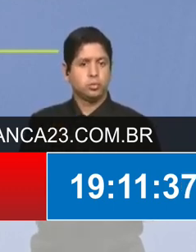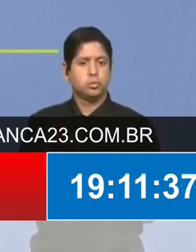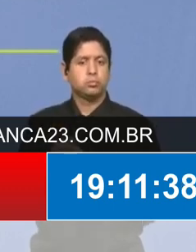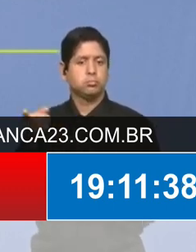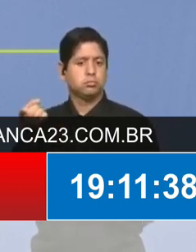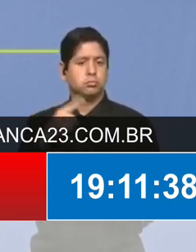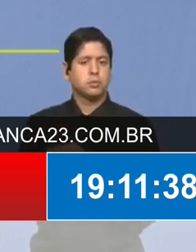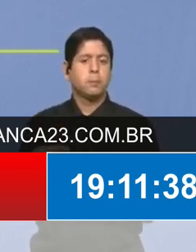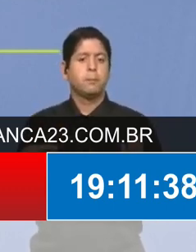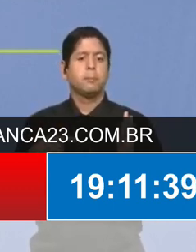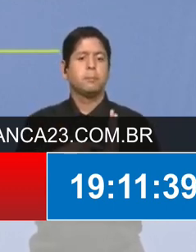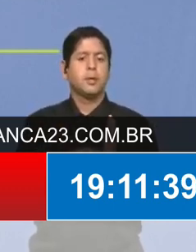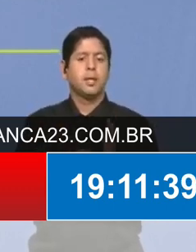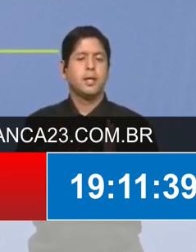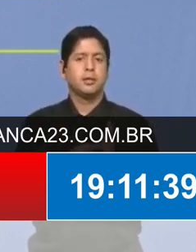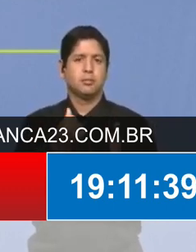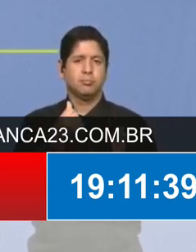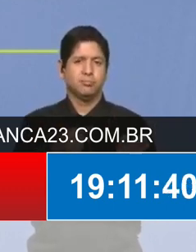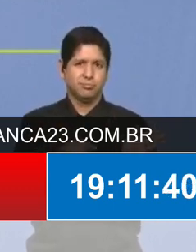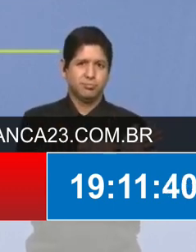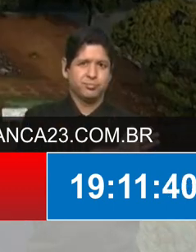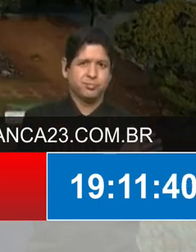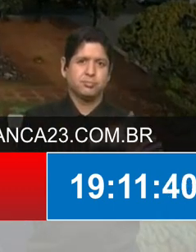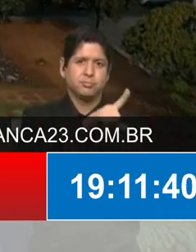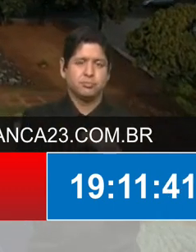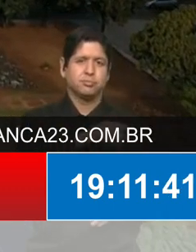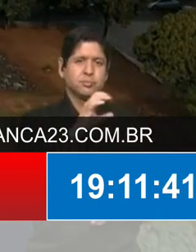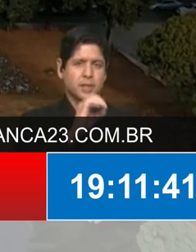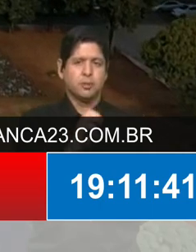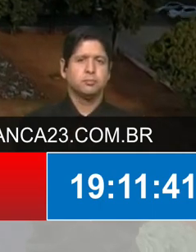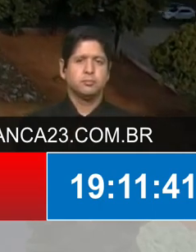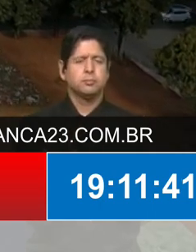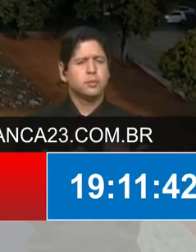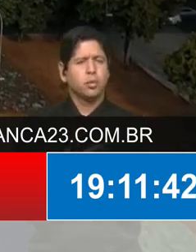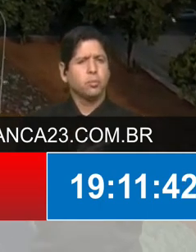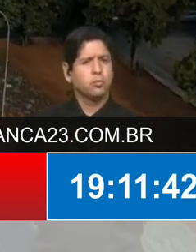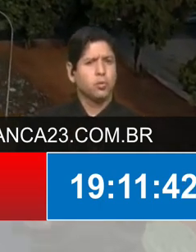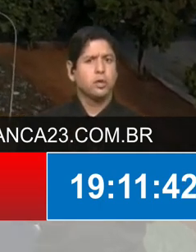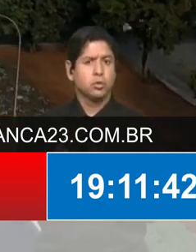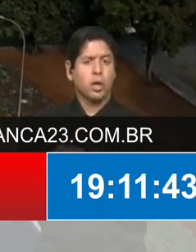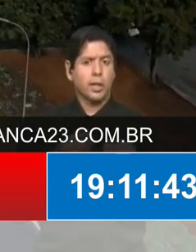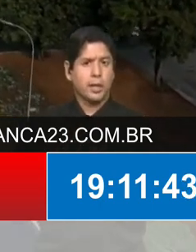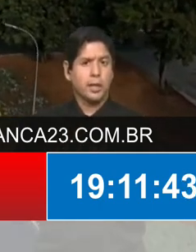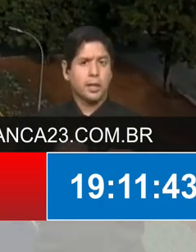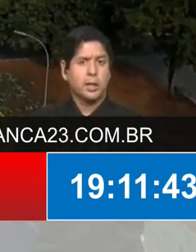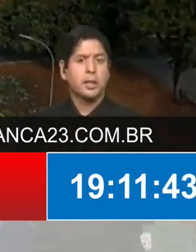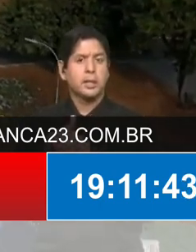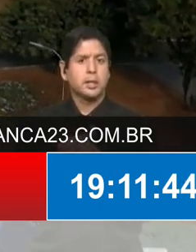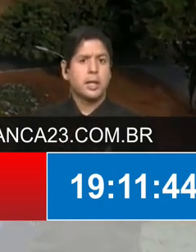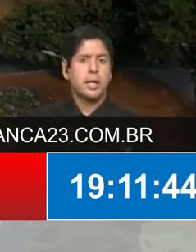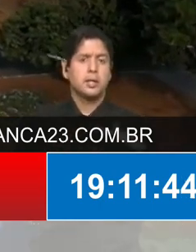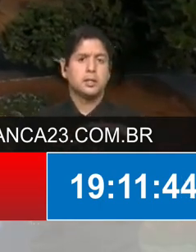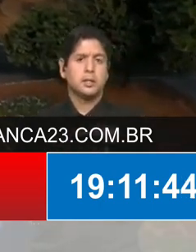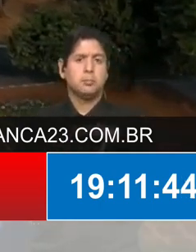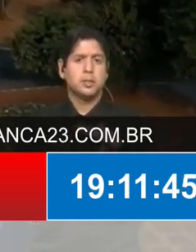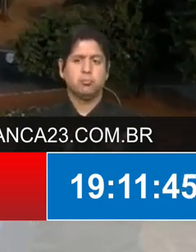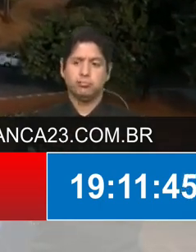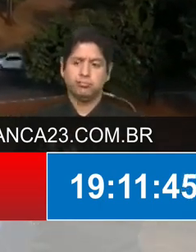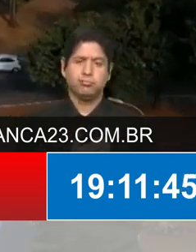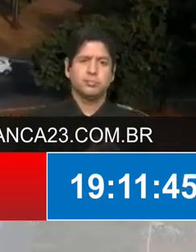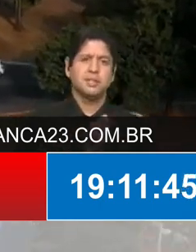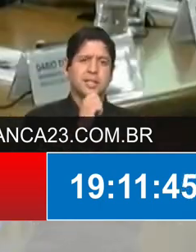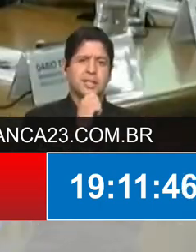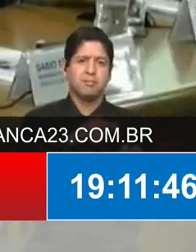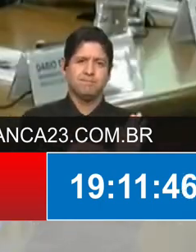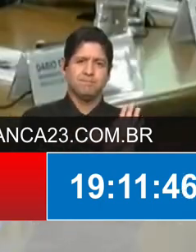e meta de déficit fiscal zero. Ou seja, o governo só deve ter gastos até o limite do que arrecadou, sem entrar no